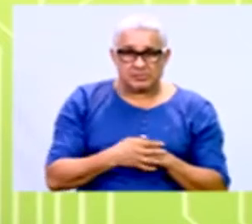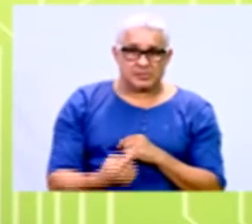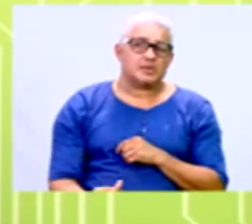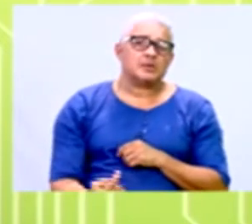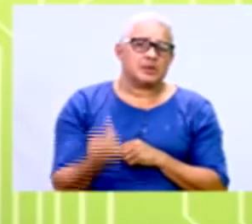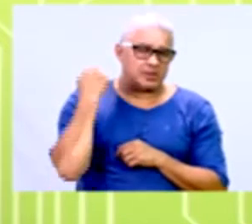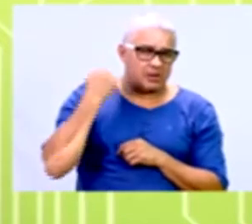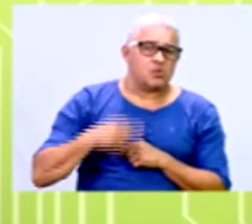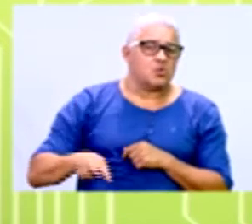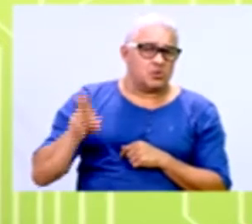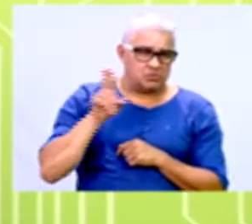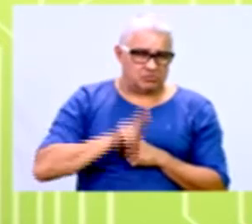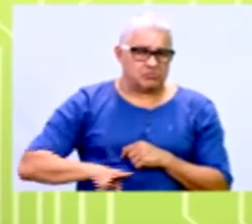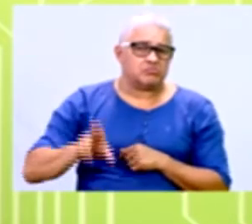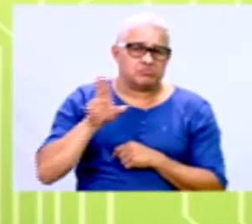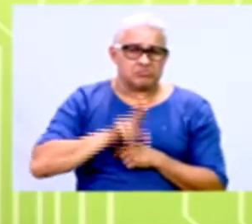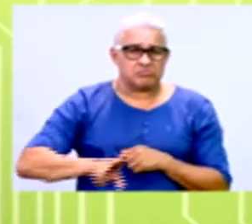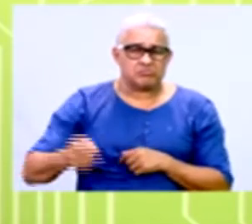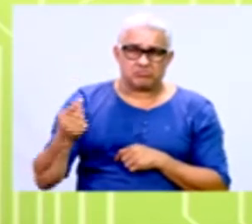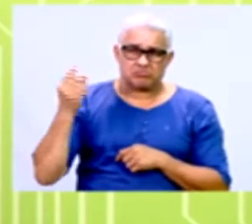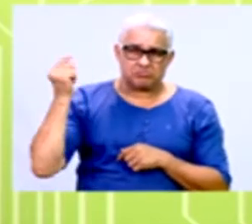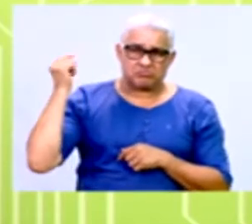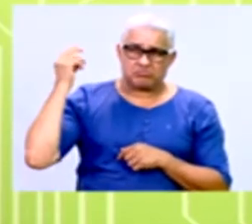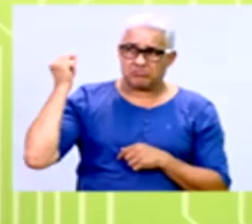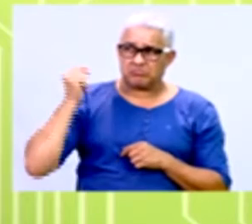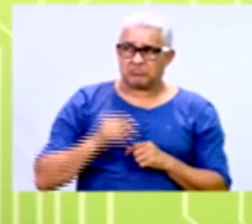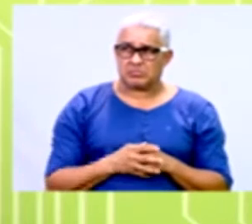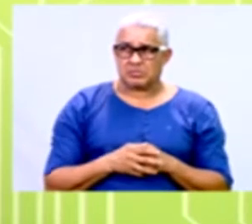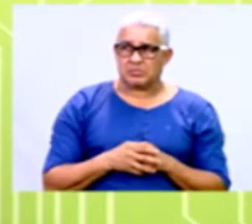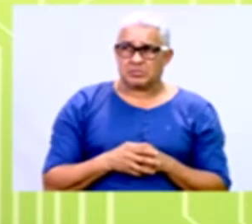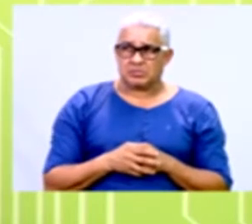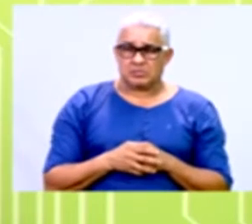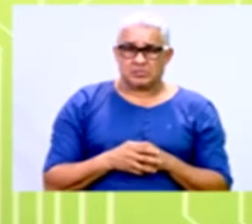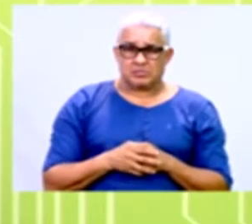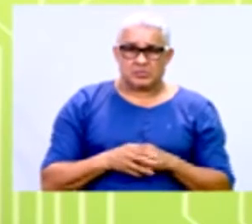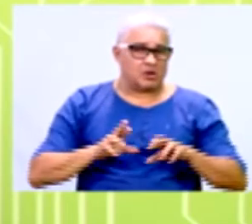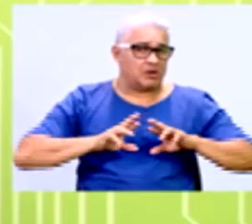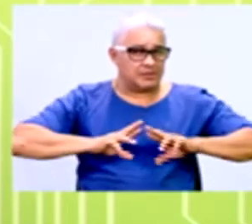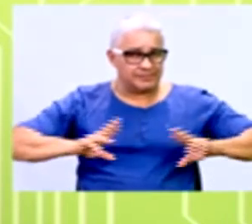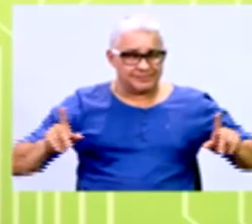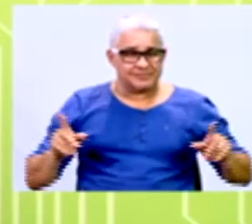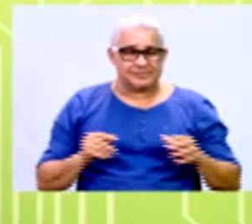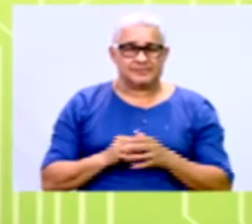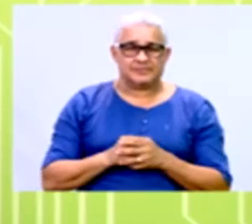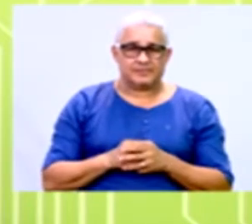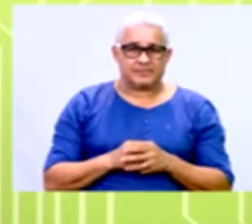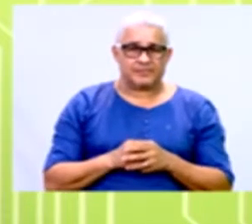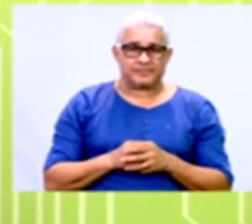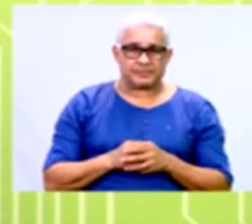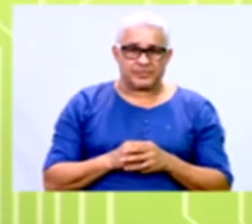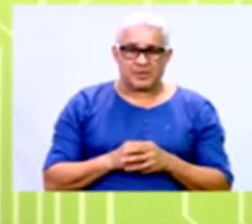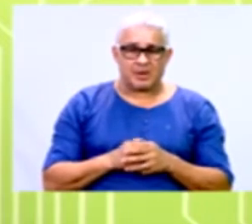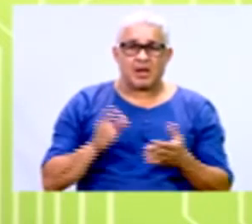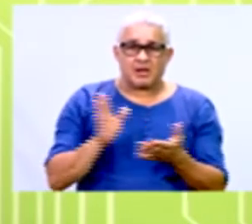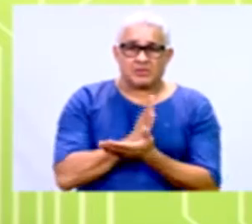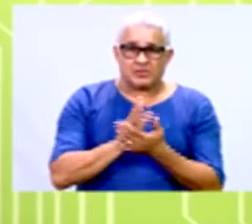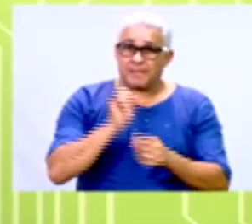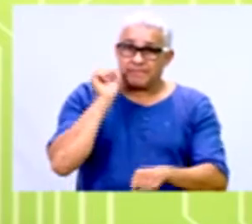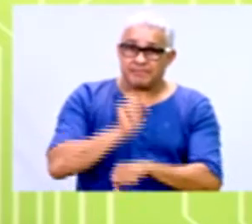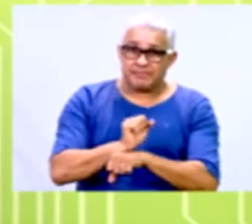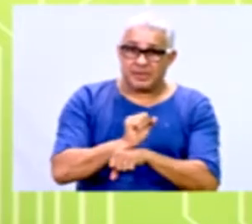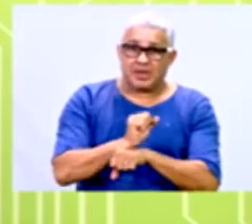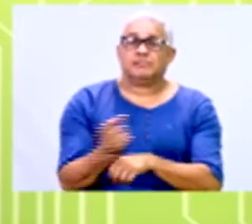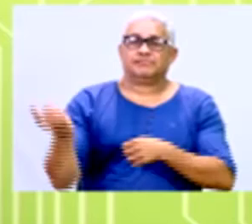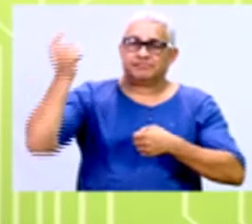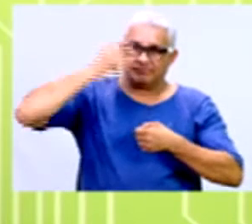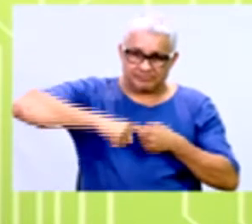muito feitas anteriormente, em outros tempos, né, e coisas que estão morrendo acabam ressurgindo. Enfim,